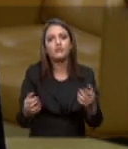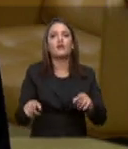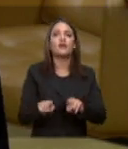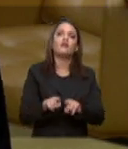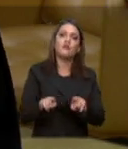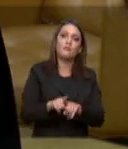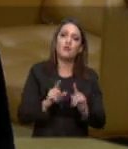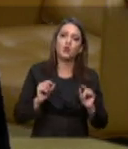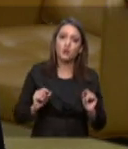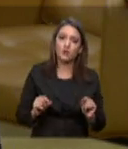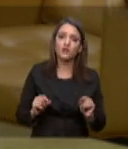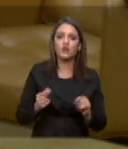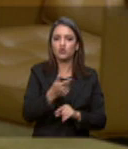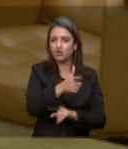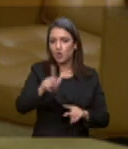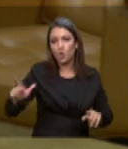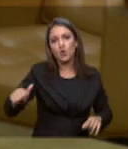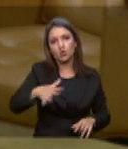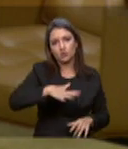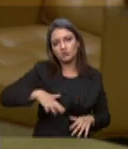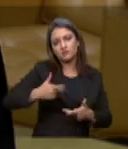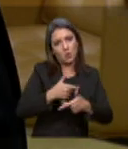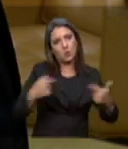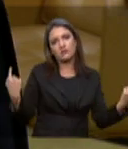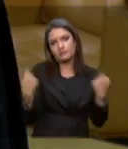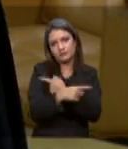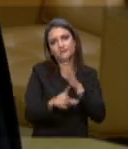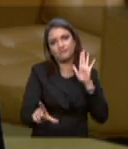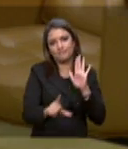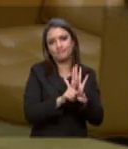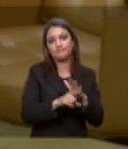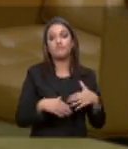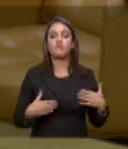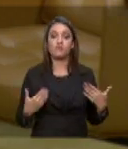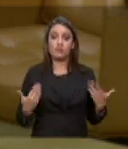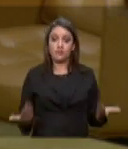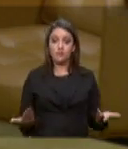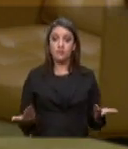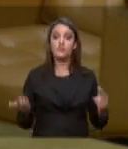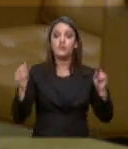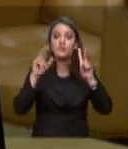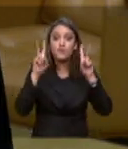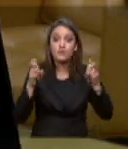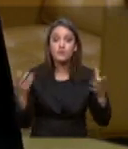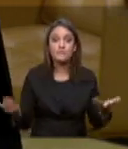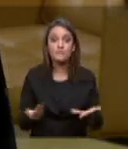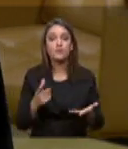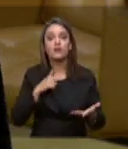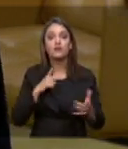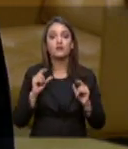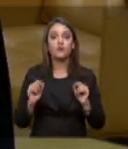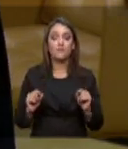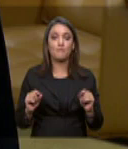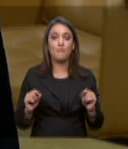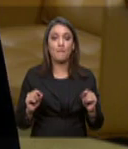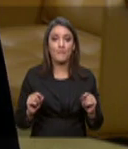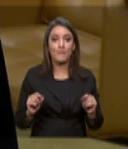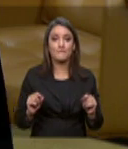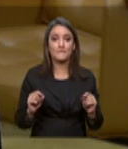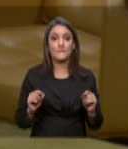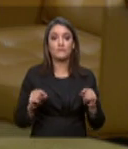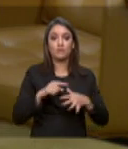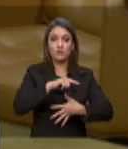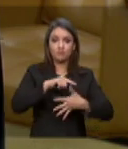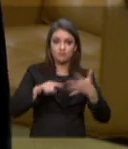por conseguinte, de outros ilícitos associados. Nesta temática, se destacam, dentre outras, as